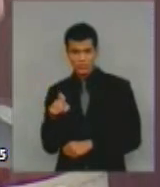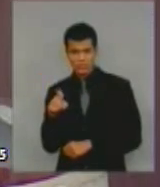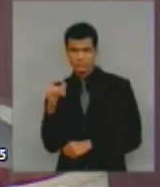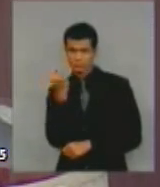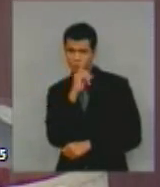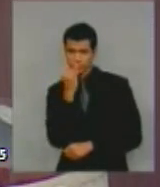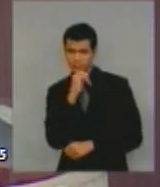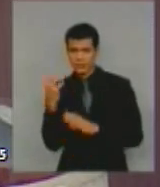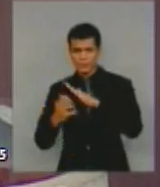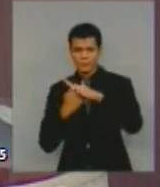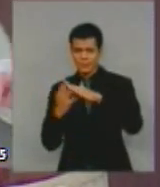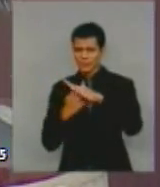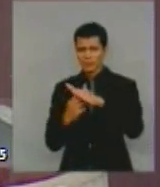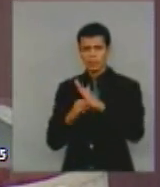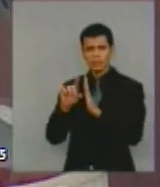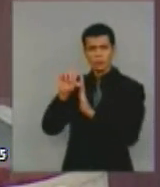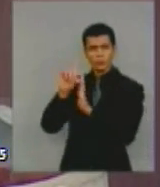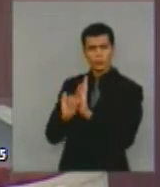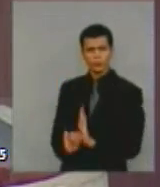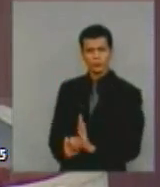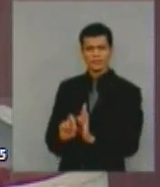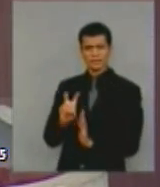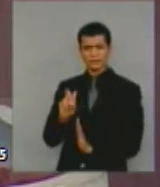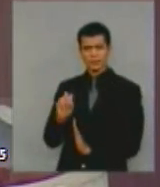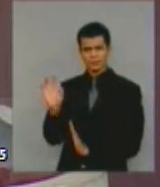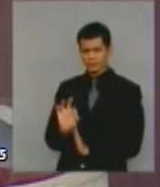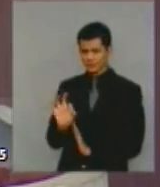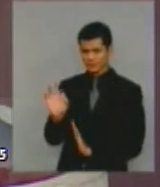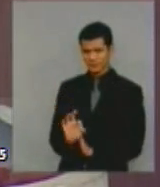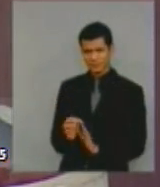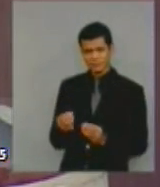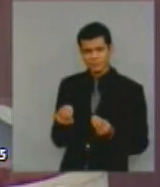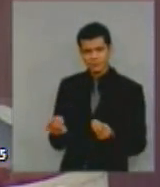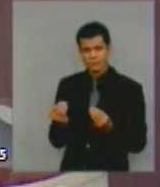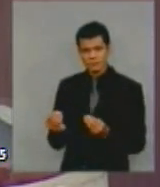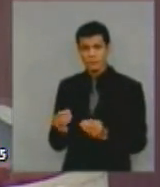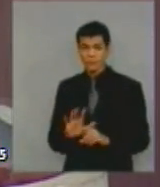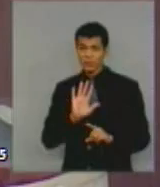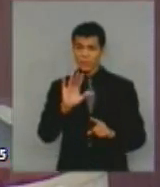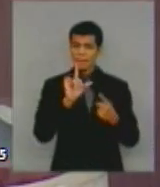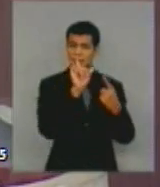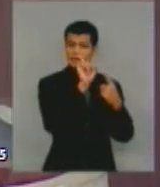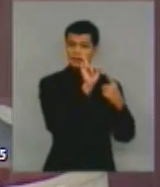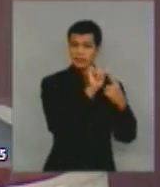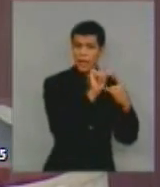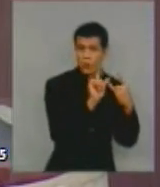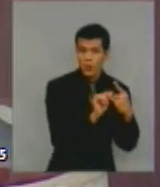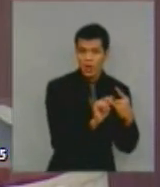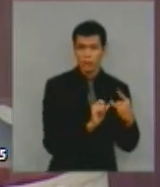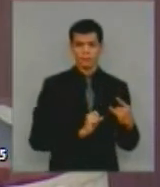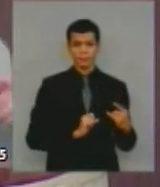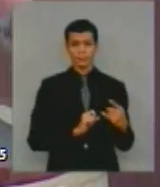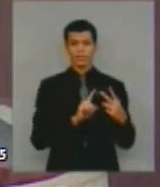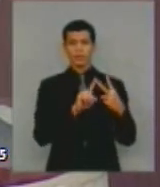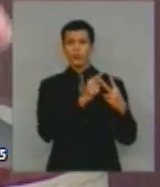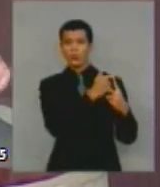Como é que lá no Tauá, lá nos Inhamuns, lá no Sertão Central, O homem do campo fica sabendo, toma conhecimento